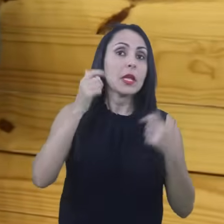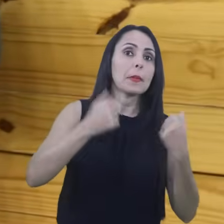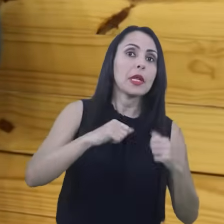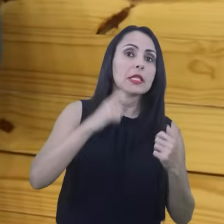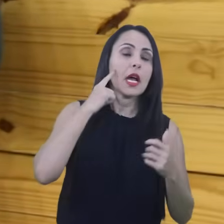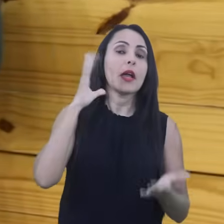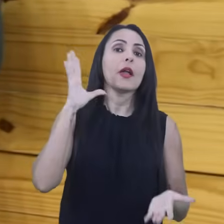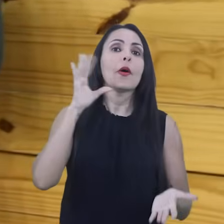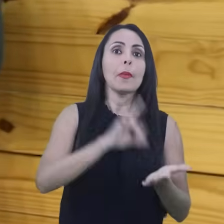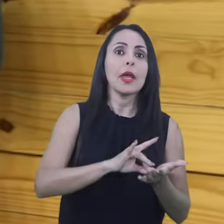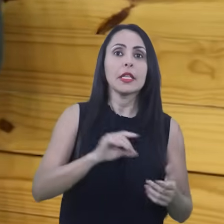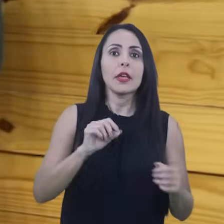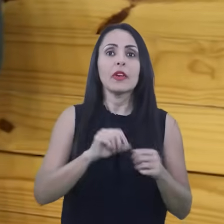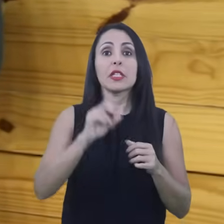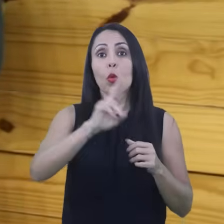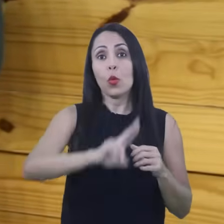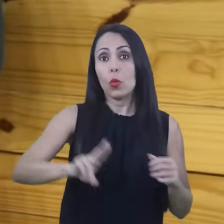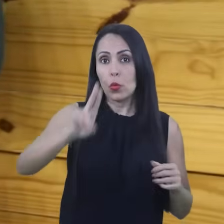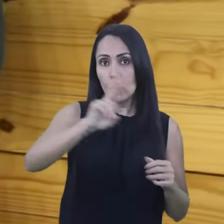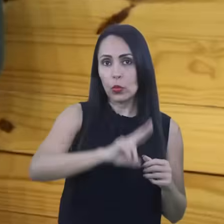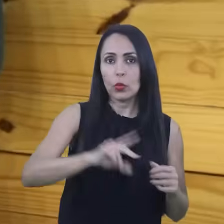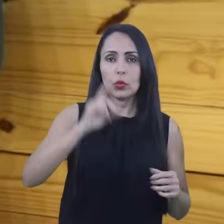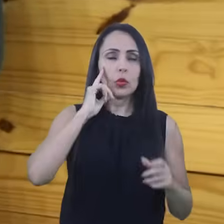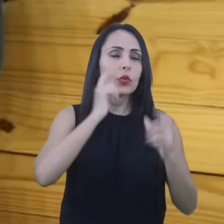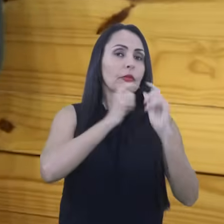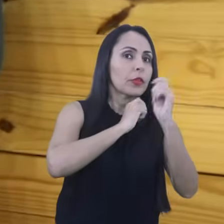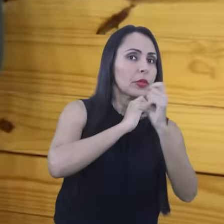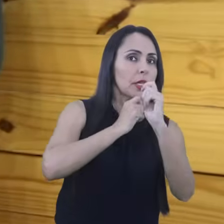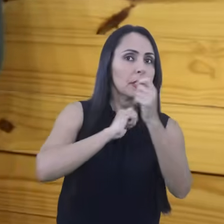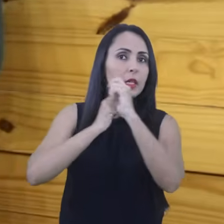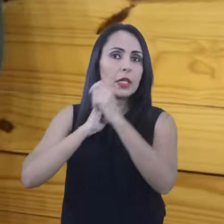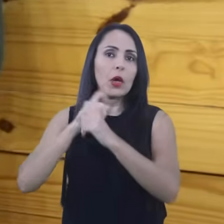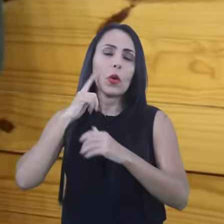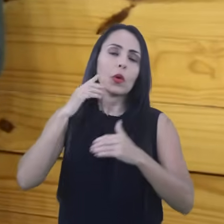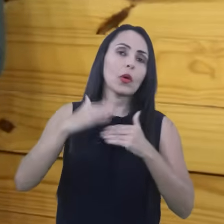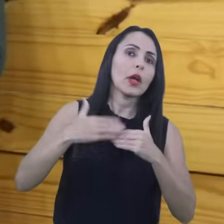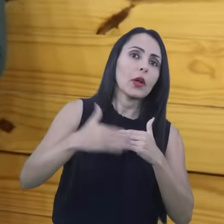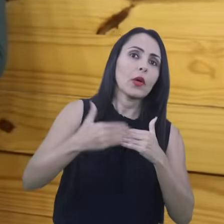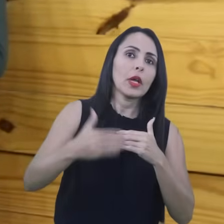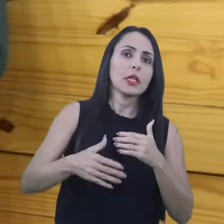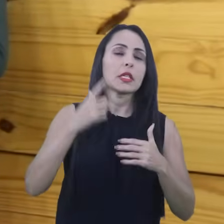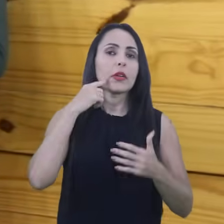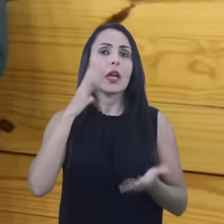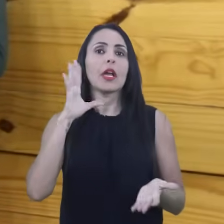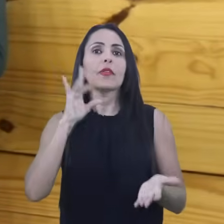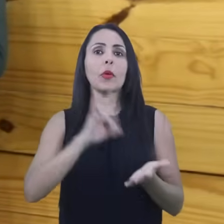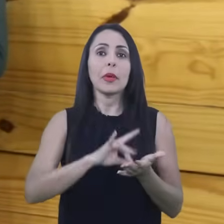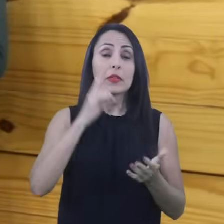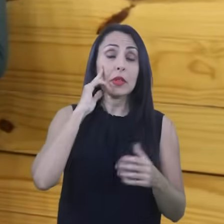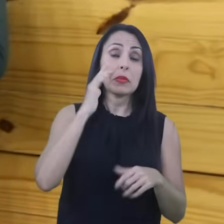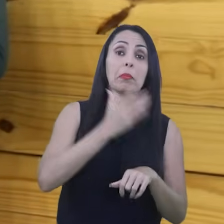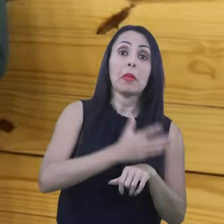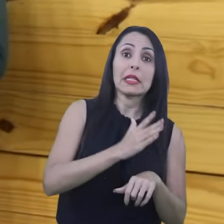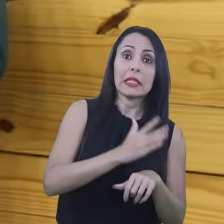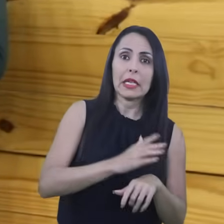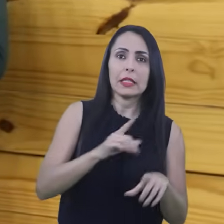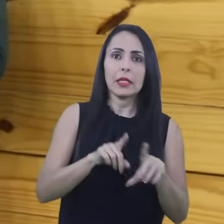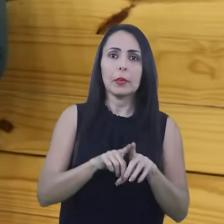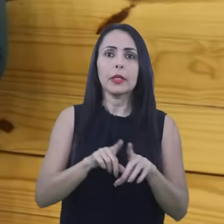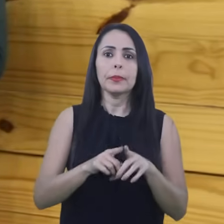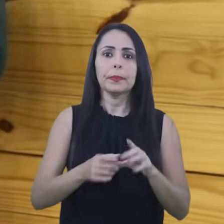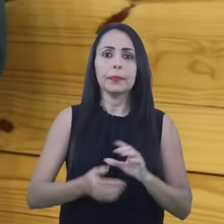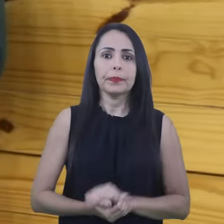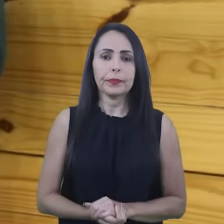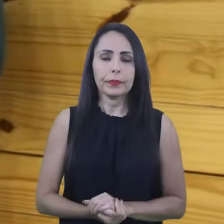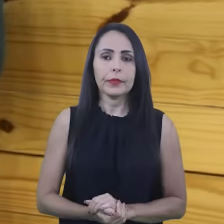realmente fazer o uso, né, desse fio dental com recorrência até você virar realmente uma pessoa prática na passagem desse fio.